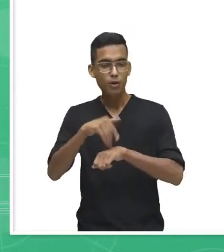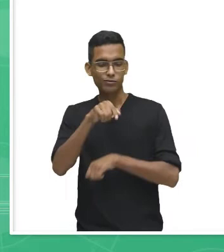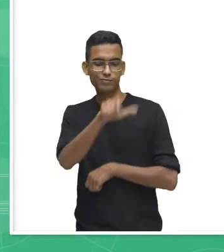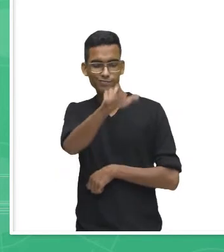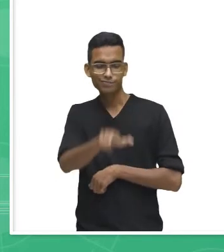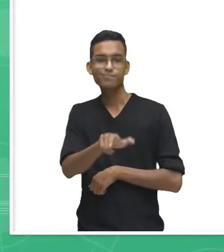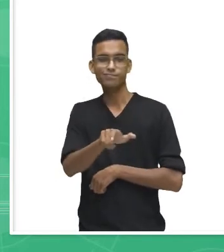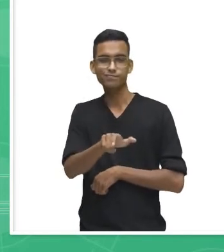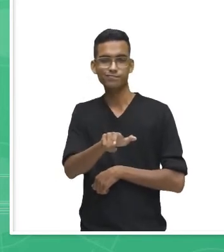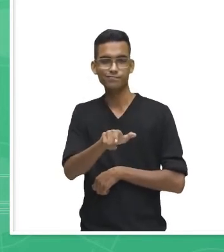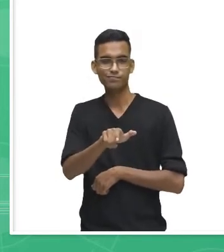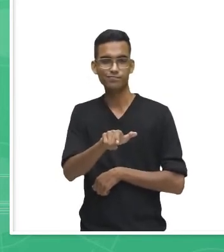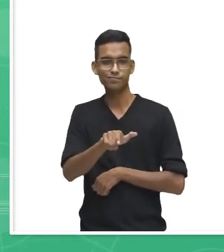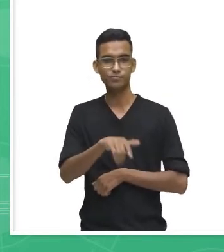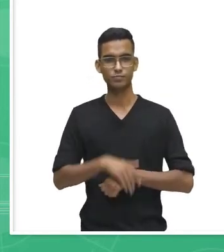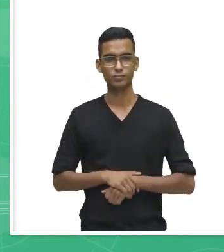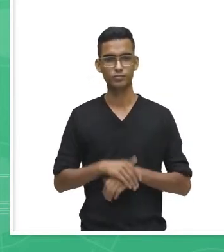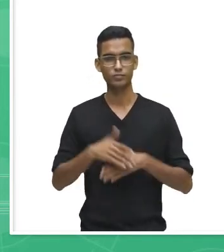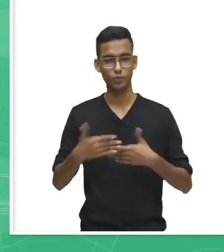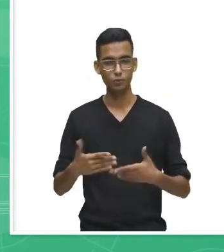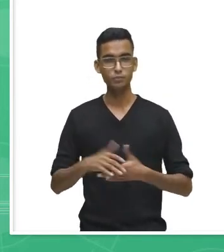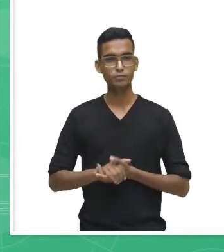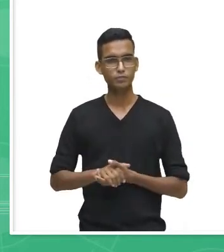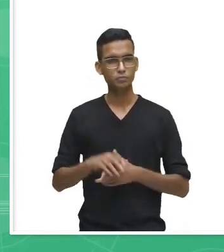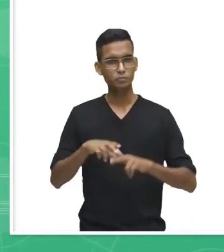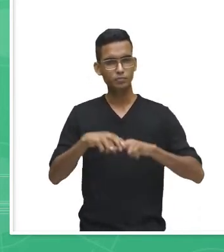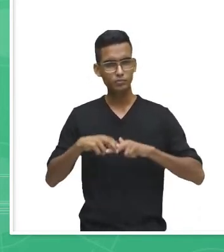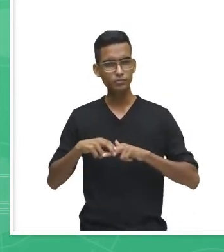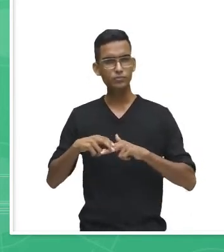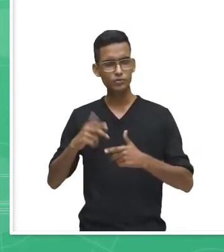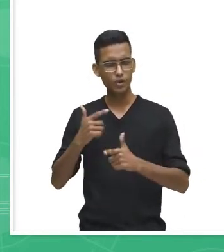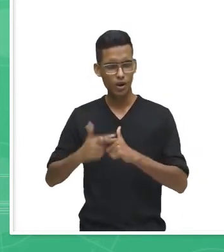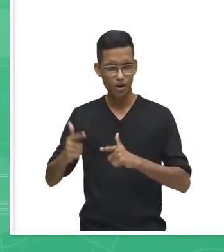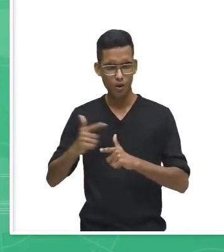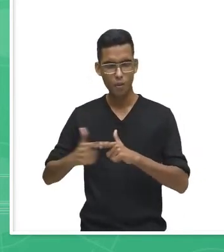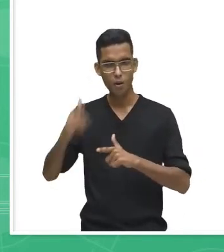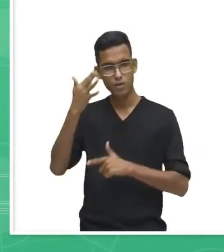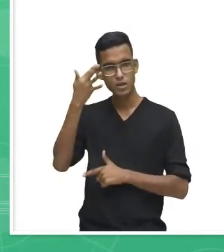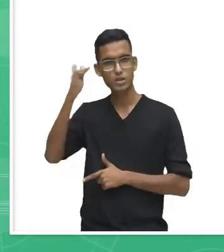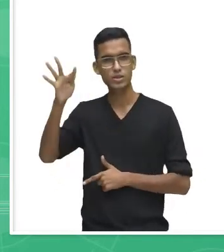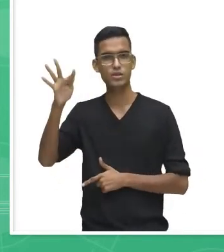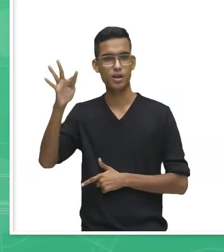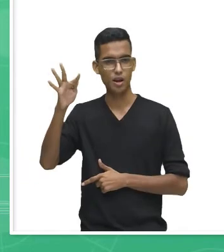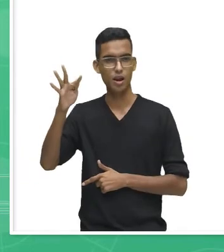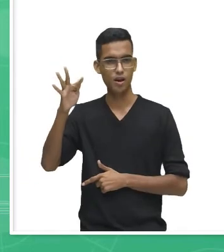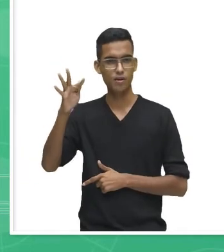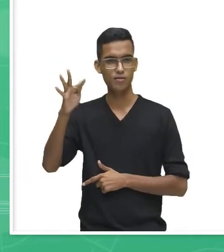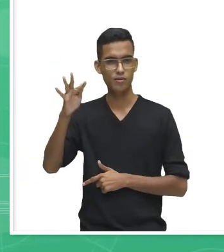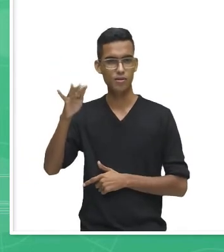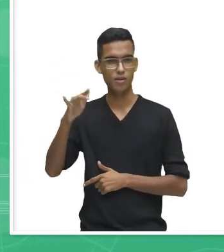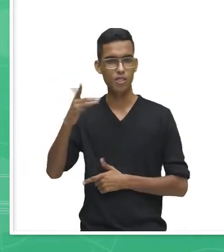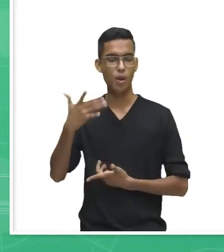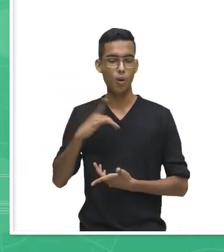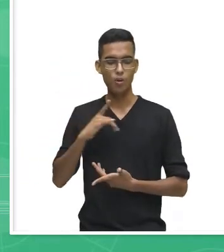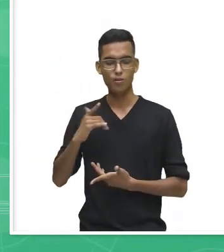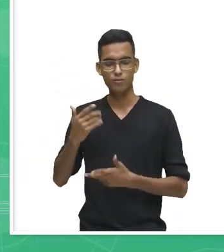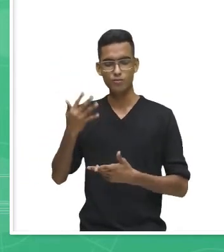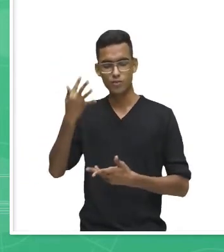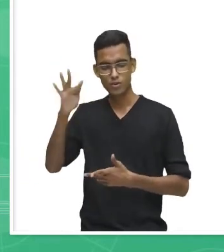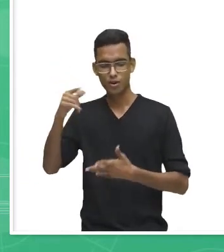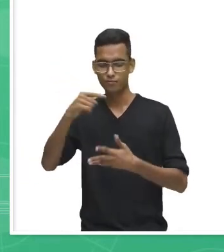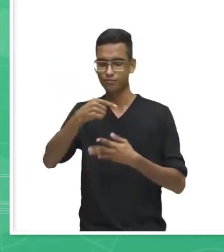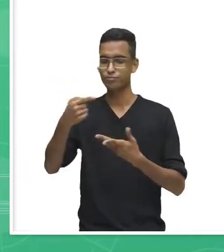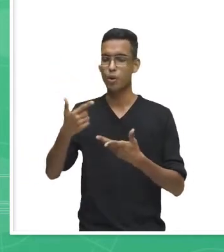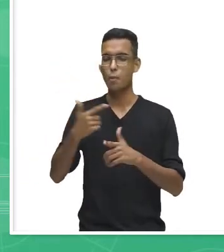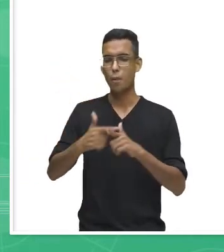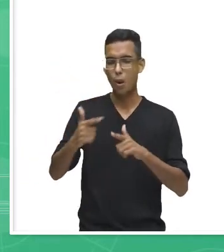gerir os problemas da França. Você tem um casamento que não agrada à população e uma crise econômica agravada por